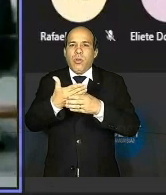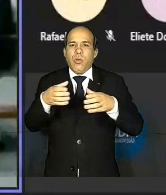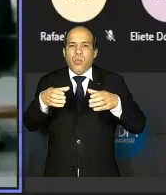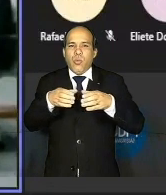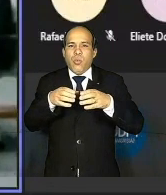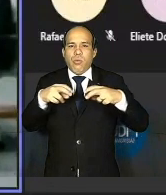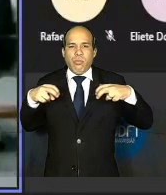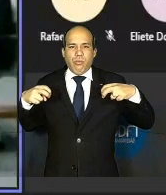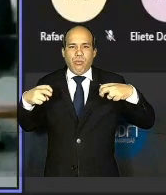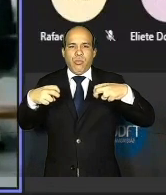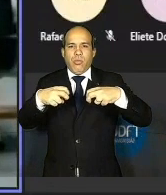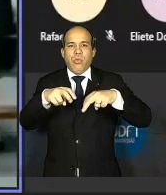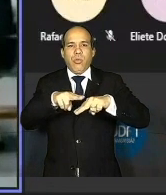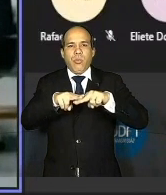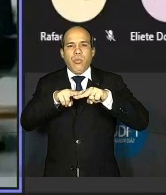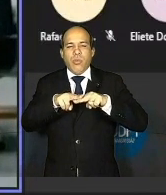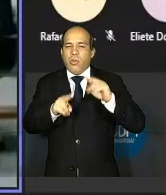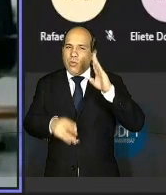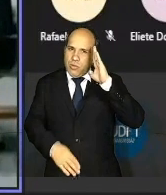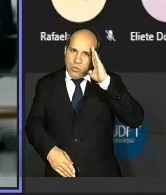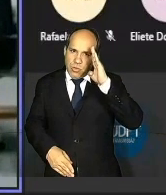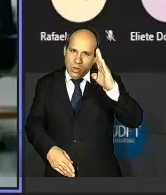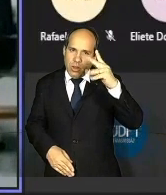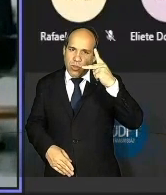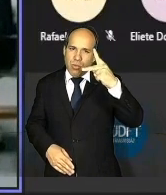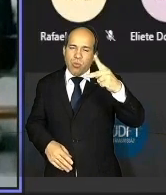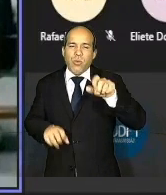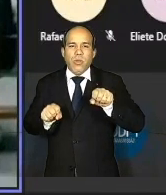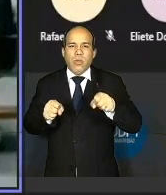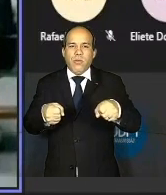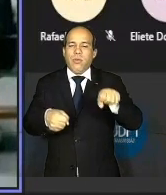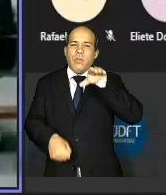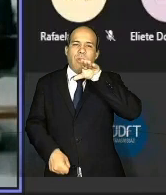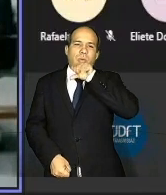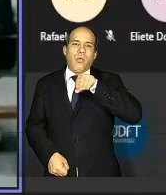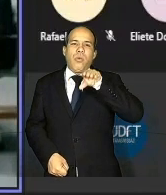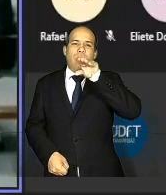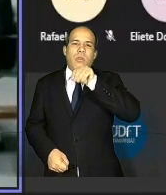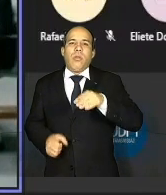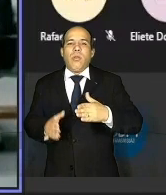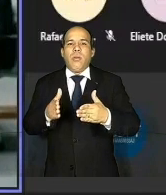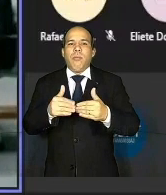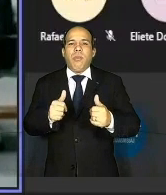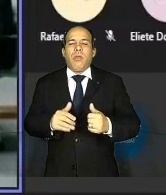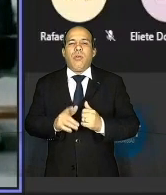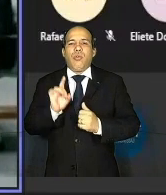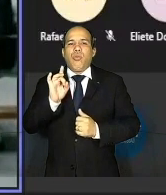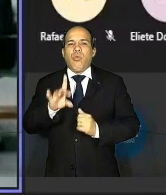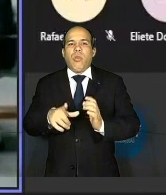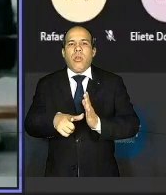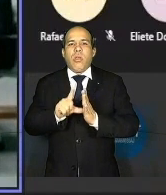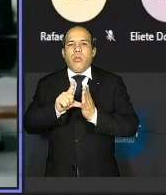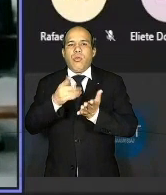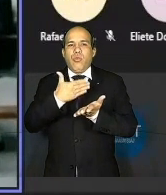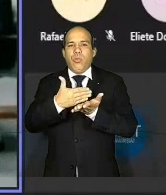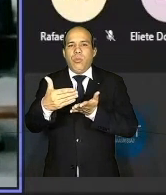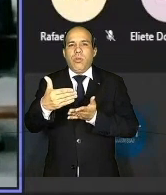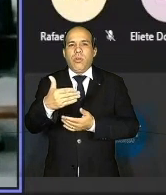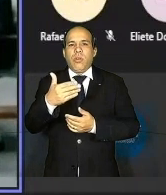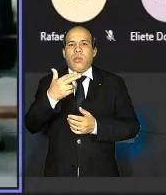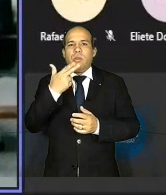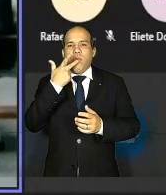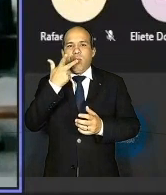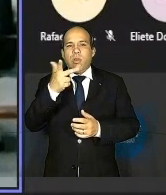examinado pelos componentes do quórum, por isso passaremos diretamente à sua sustentação oral. Eu peço apenas que, antes